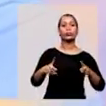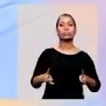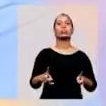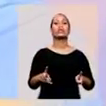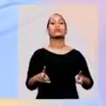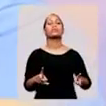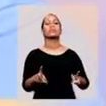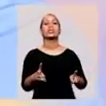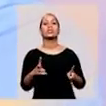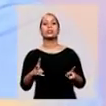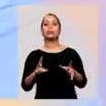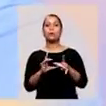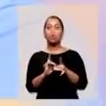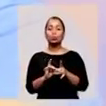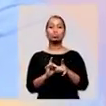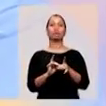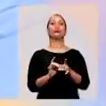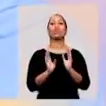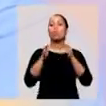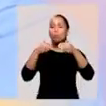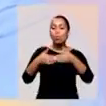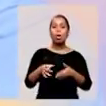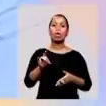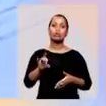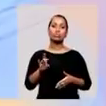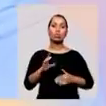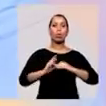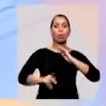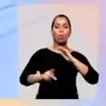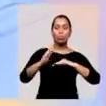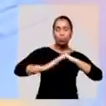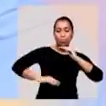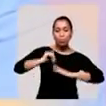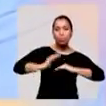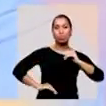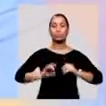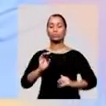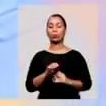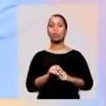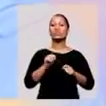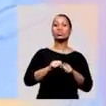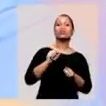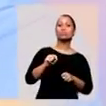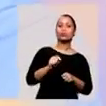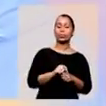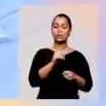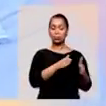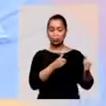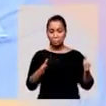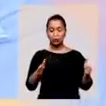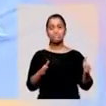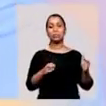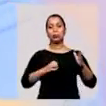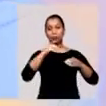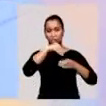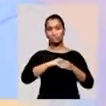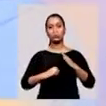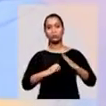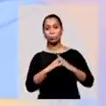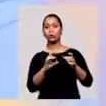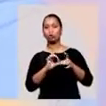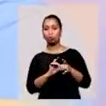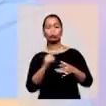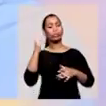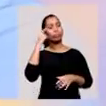sempre estar caminhando, não é só olhar a qualificação. Eu preciso saber o que ele está fazendo. Nesse tempo que ele permaneceu nessa empresa, junto com